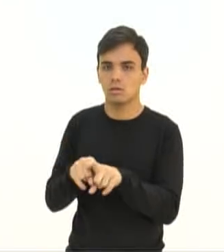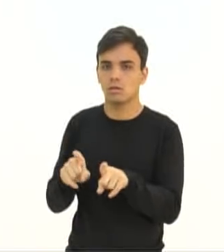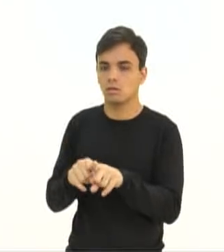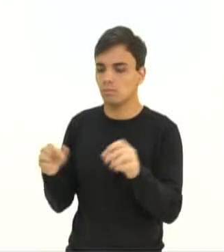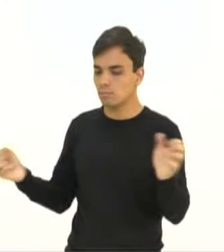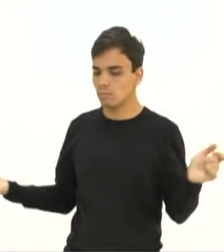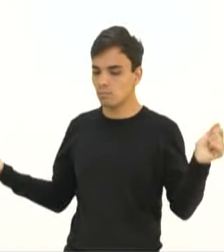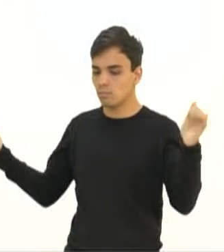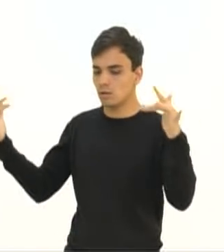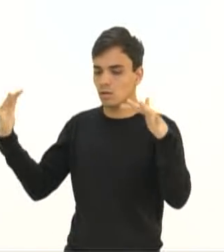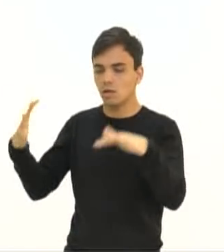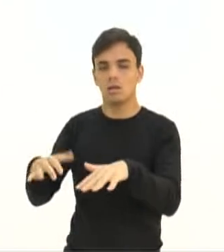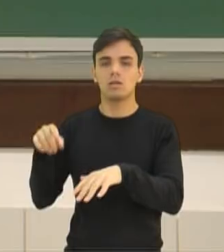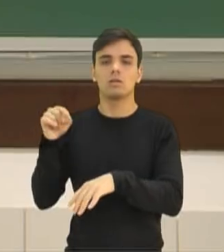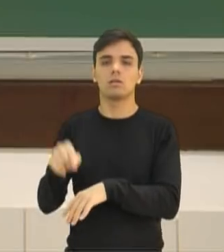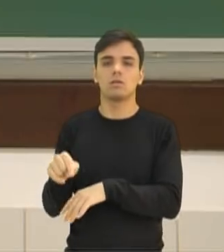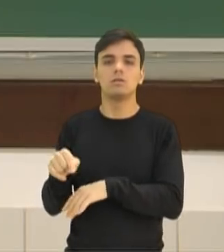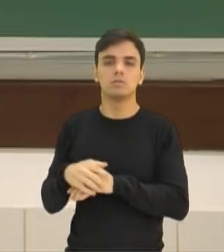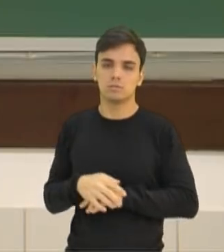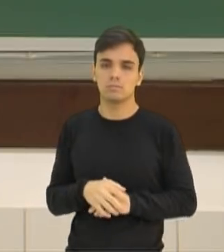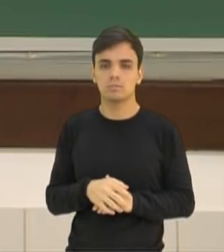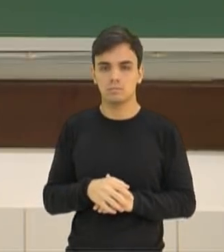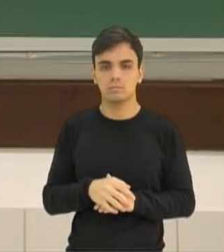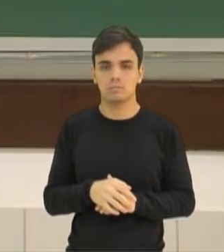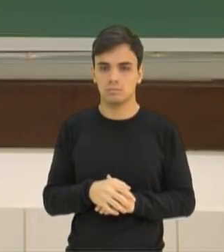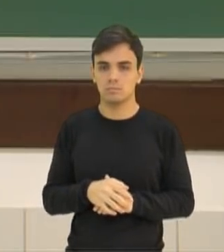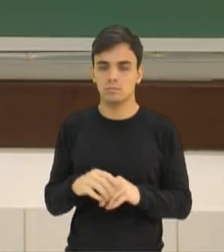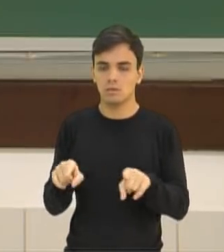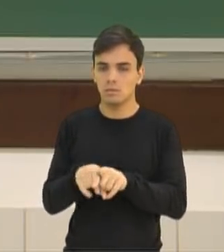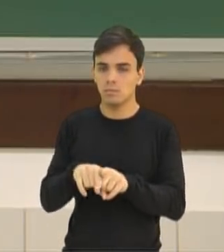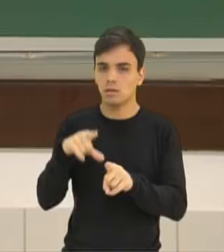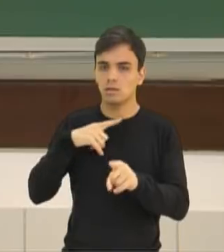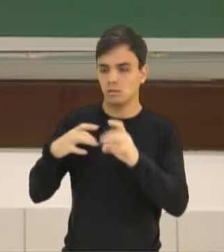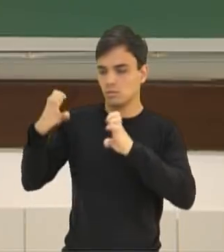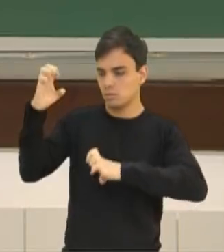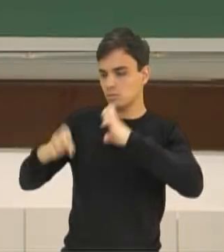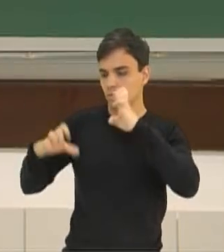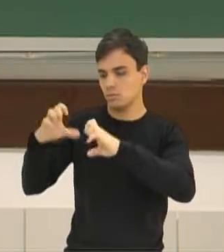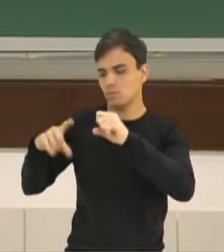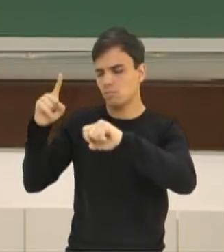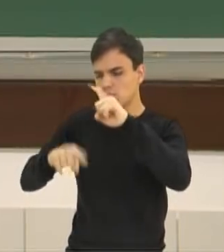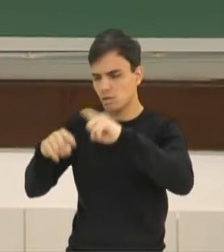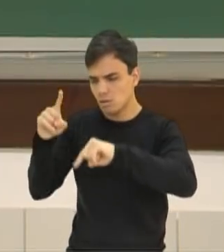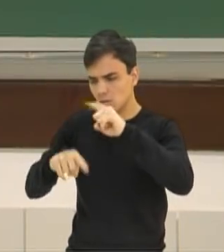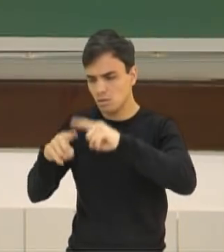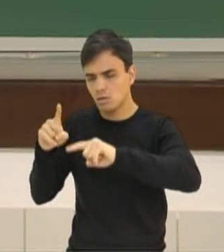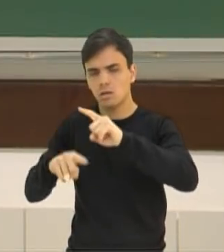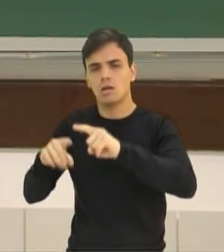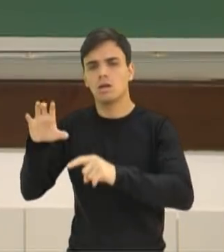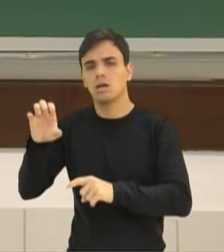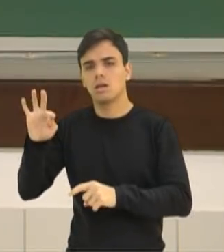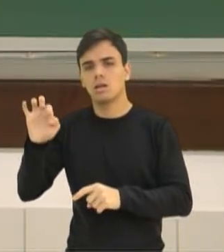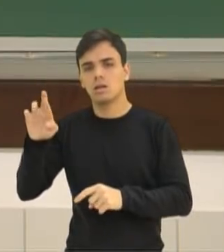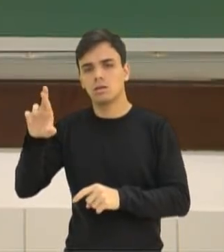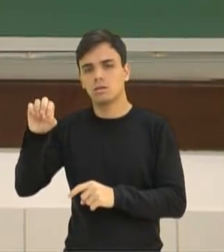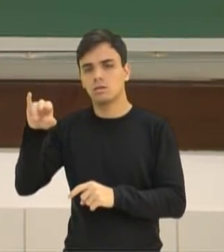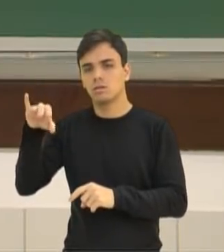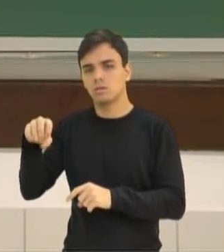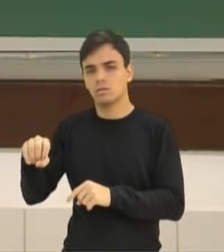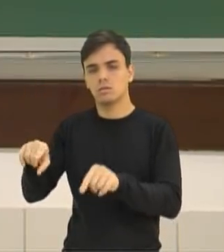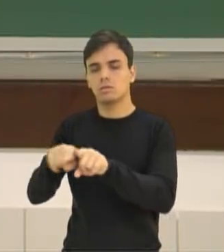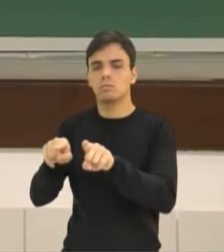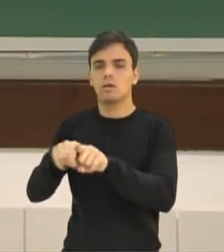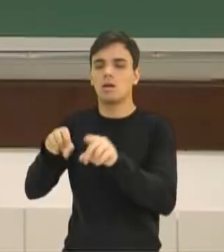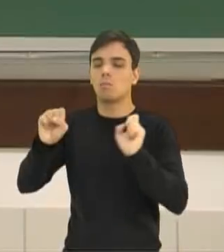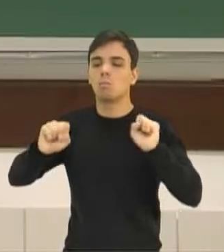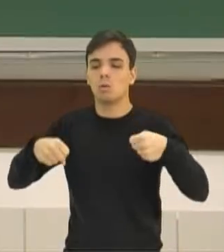instalarem nesta área. Aí nós vamos ter ali várias indústrias, principalmente de eletrônicos, de motos, que estão instaladas nesta Zona Franca